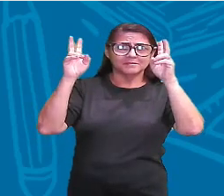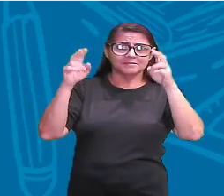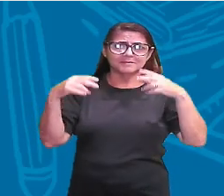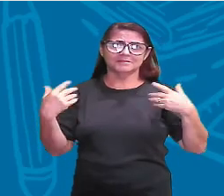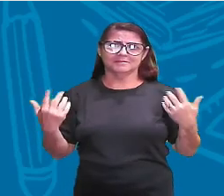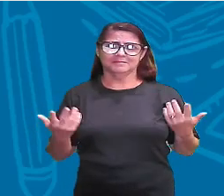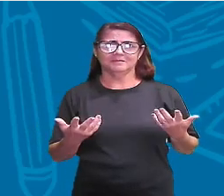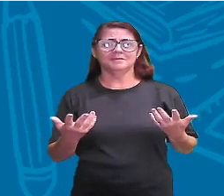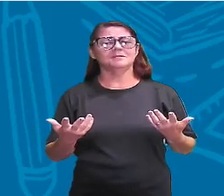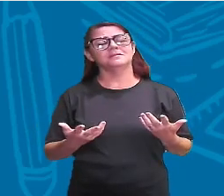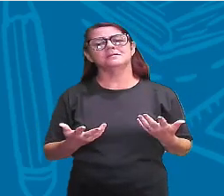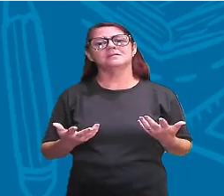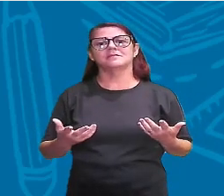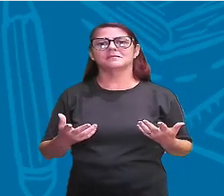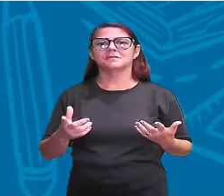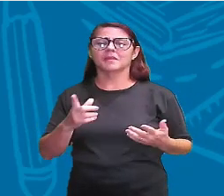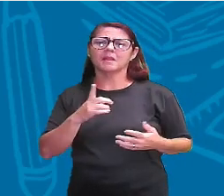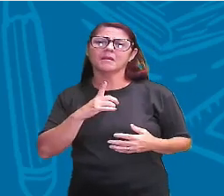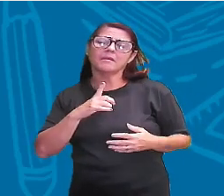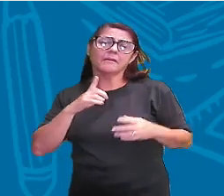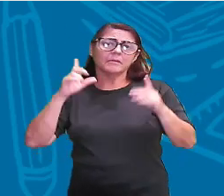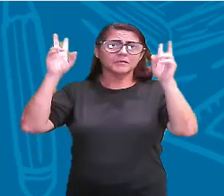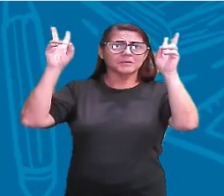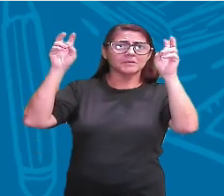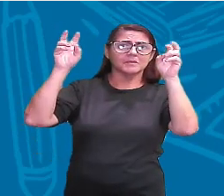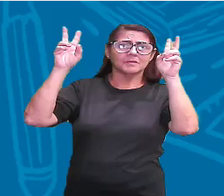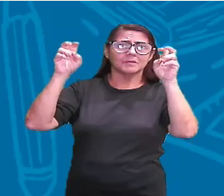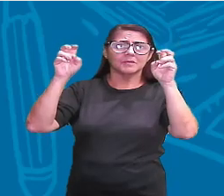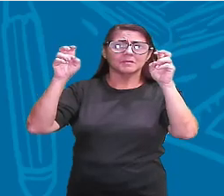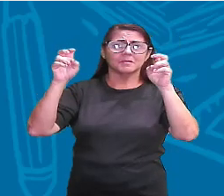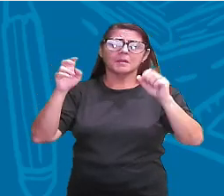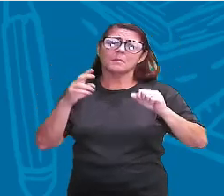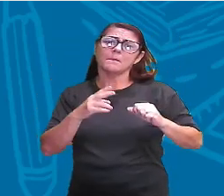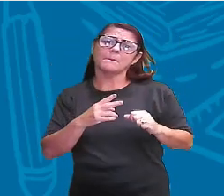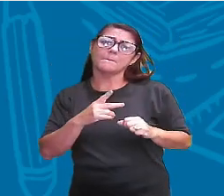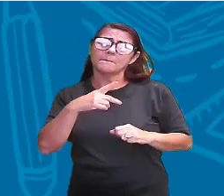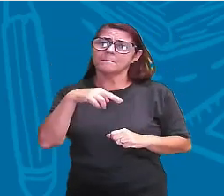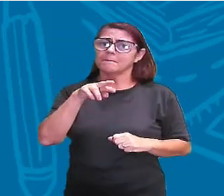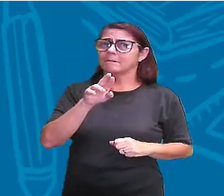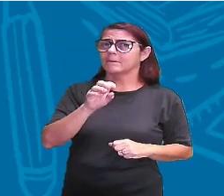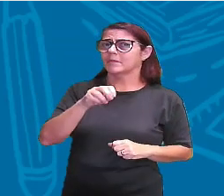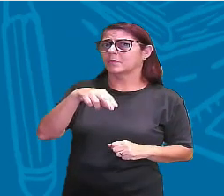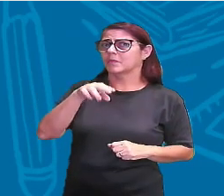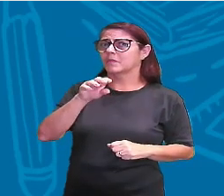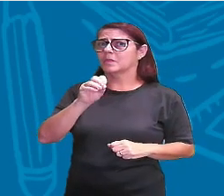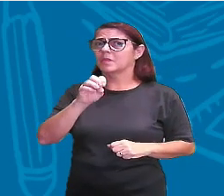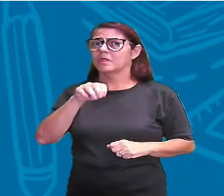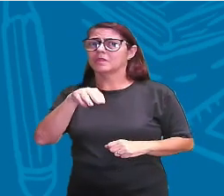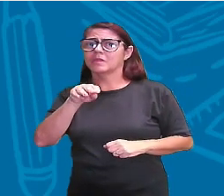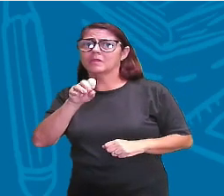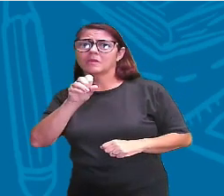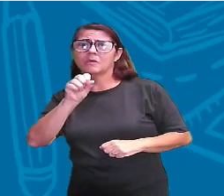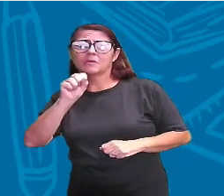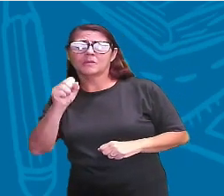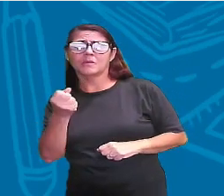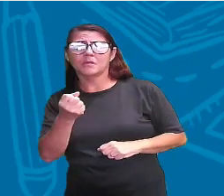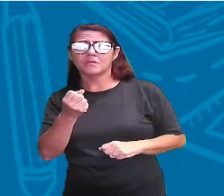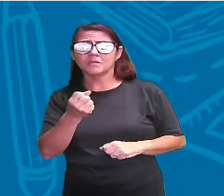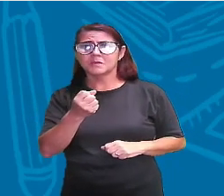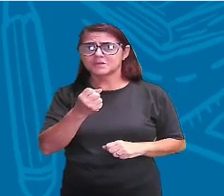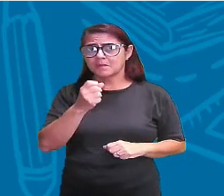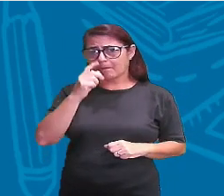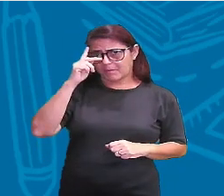hoje. Hoje nós temos como tema pronomes pessoais e interrogativos, que em inglês